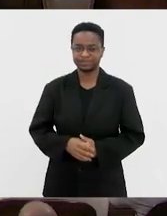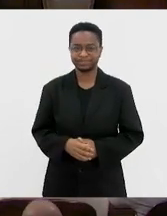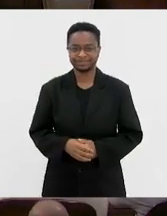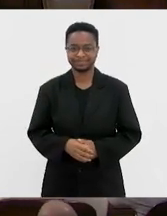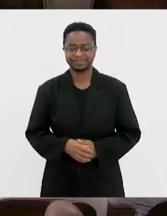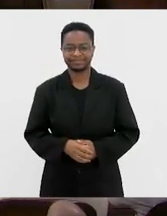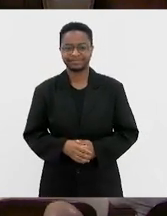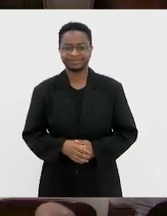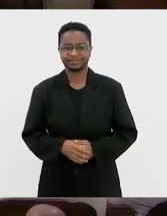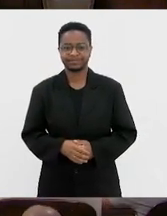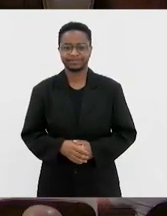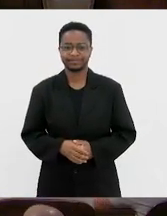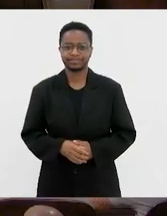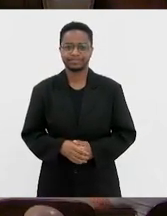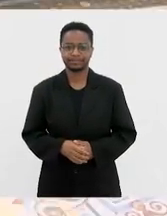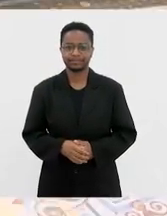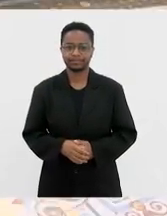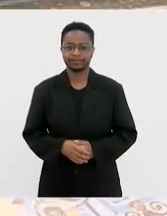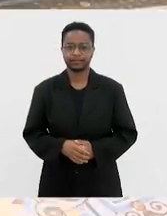Queria